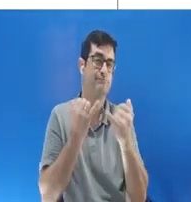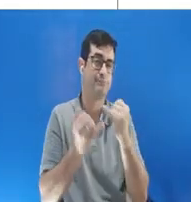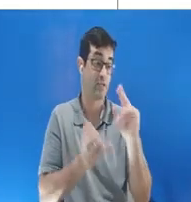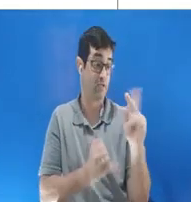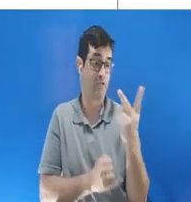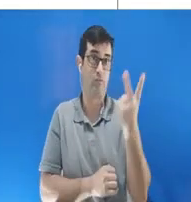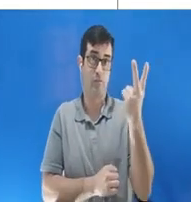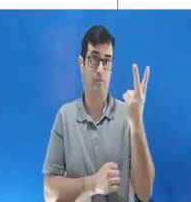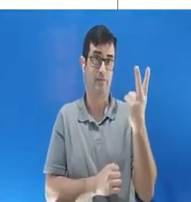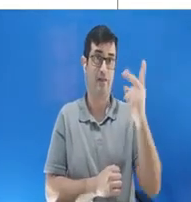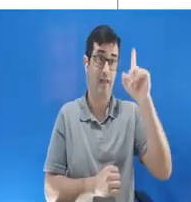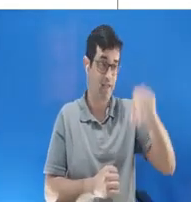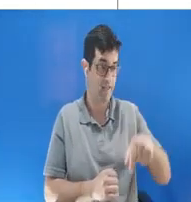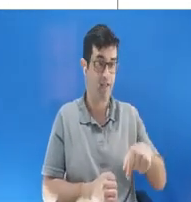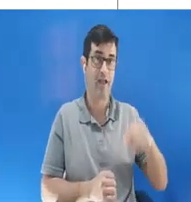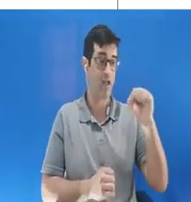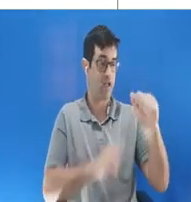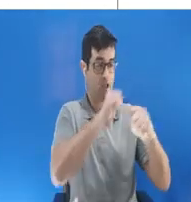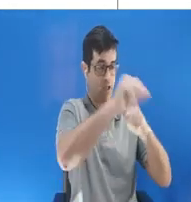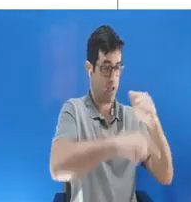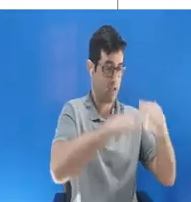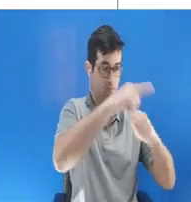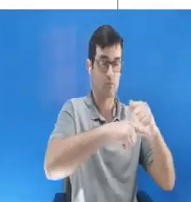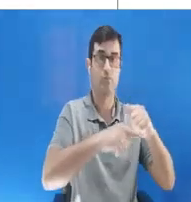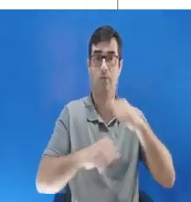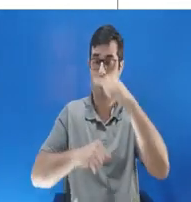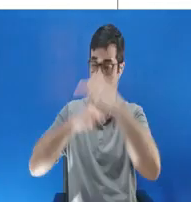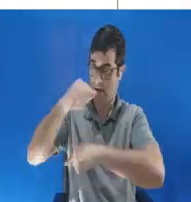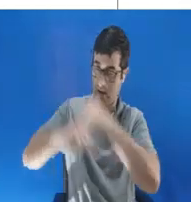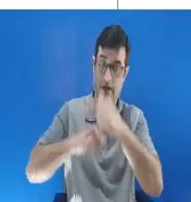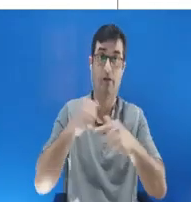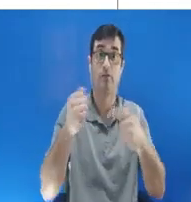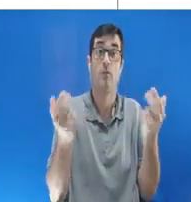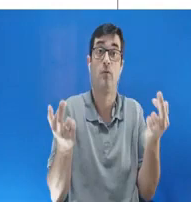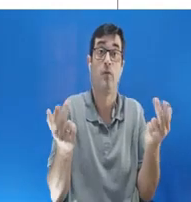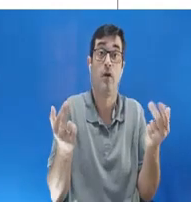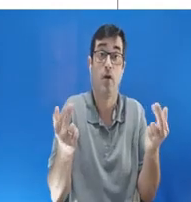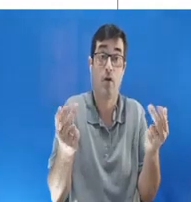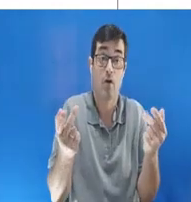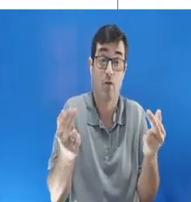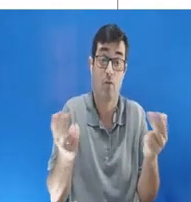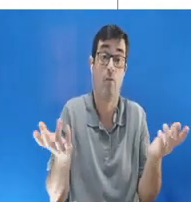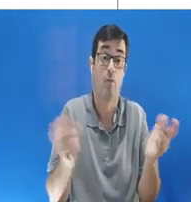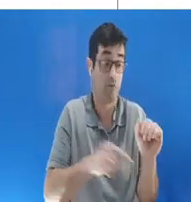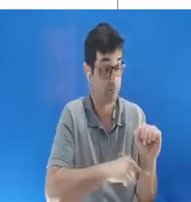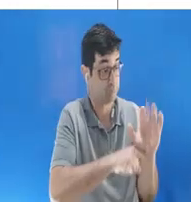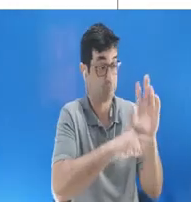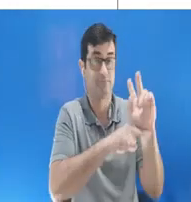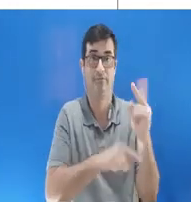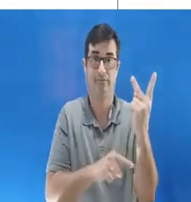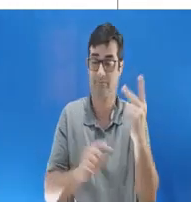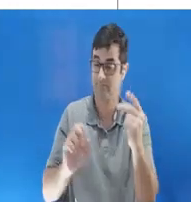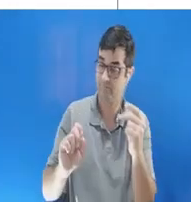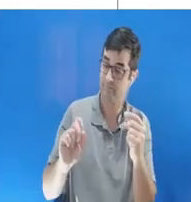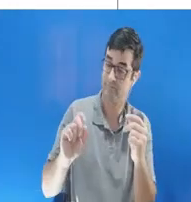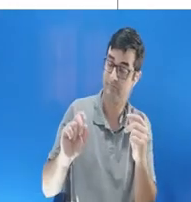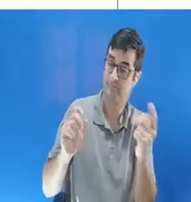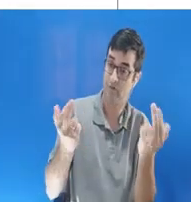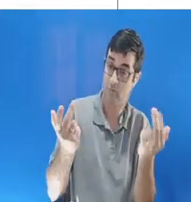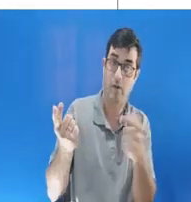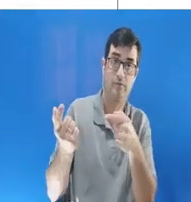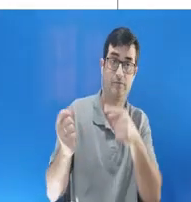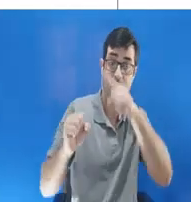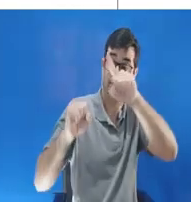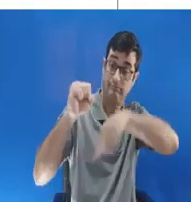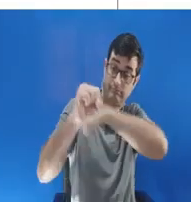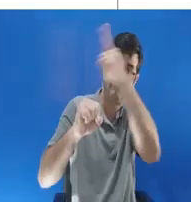são dois átomos iguais, dois átomos de hidrogênio. Por que isso? Porque se eu sei que a eletrosfera desse átomo é igual